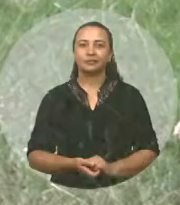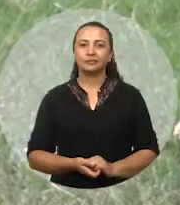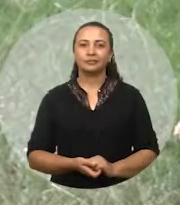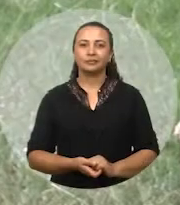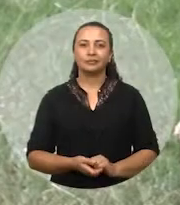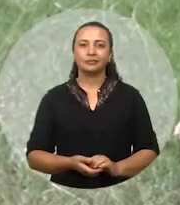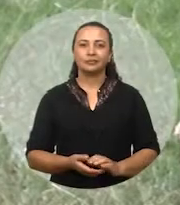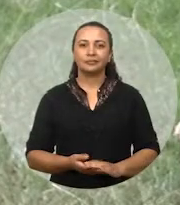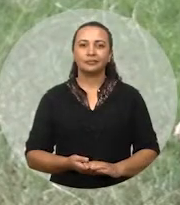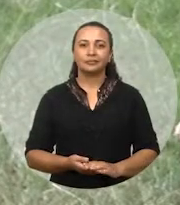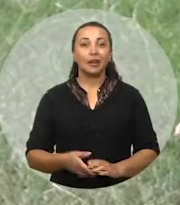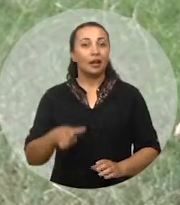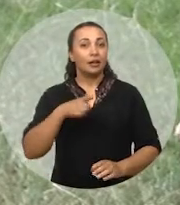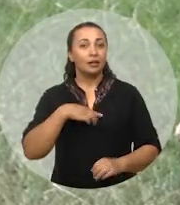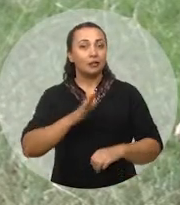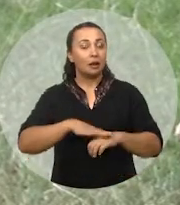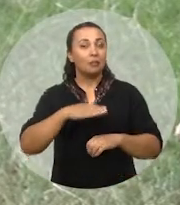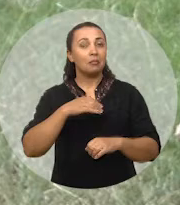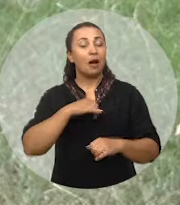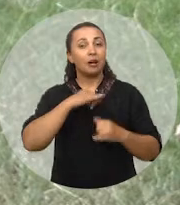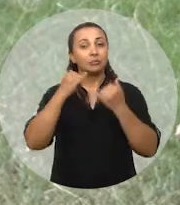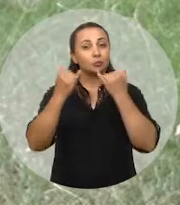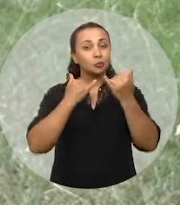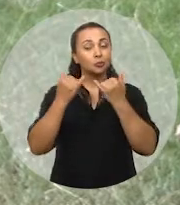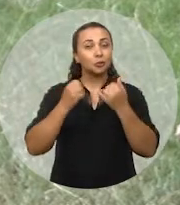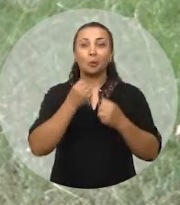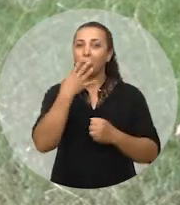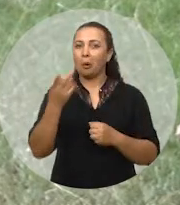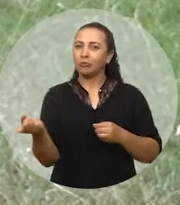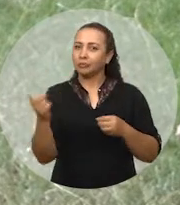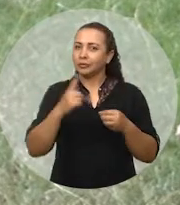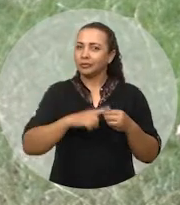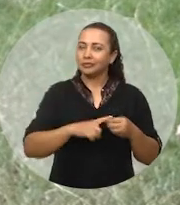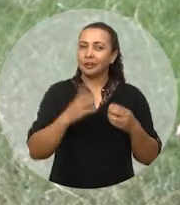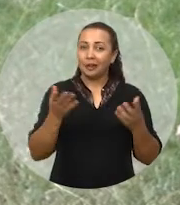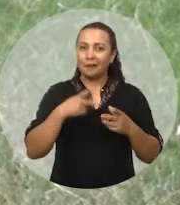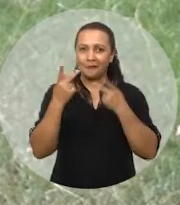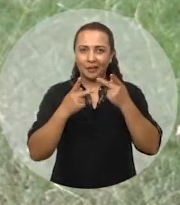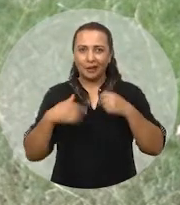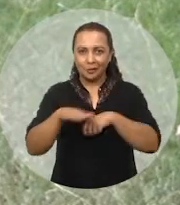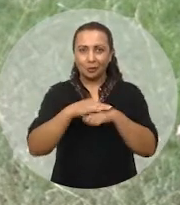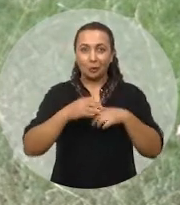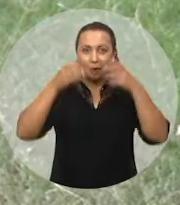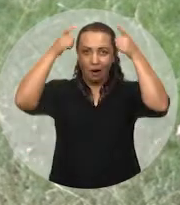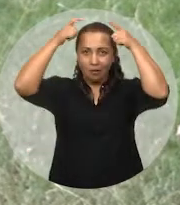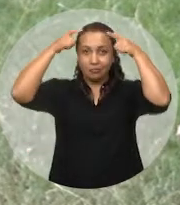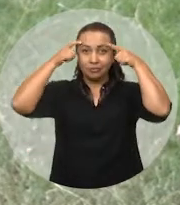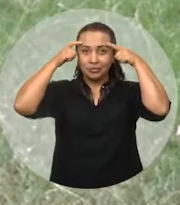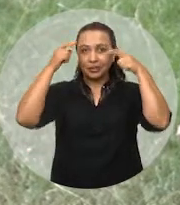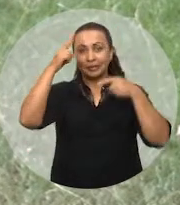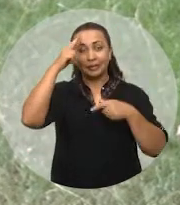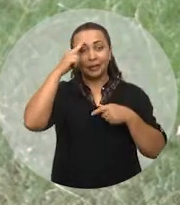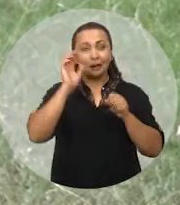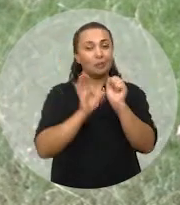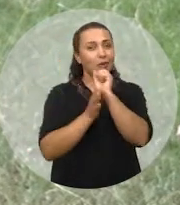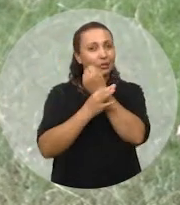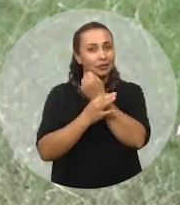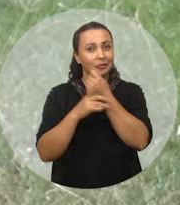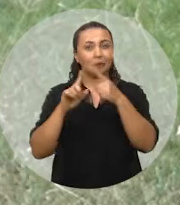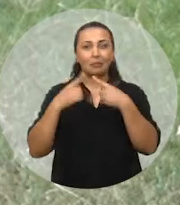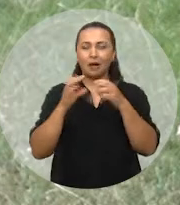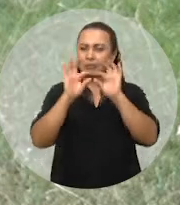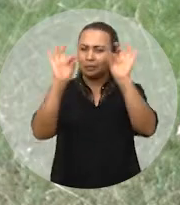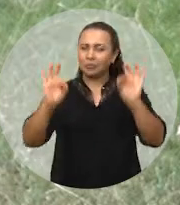E tem mais notícia boa chegando. Agora eu quero falar com você a respeito do capacete que lembra proteção. Mais um projeto desenvolvido